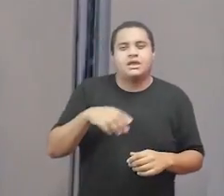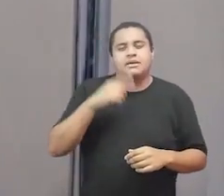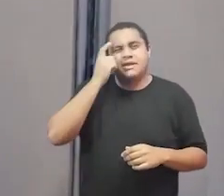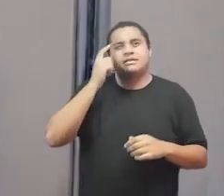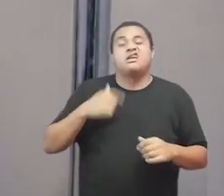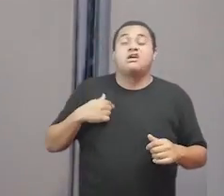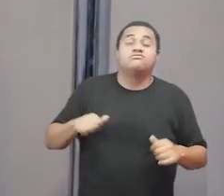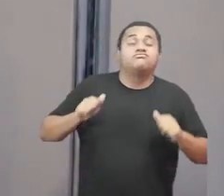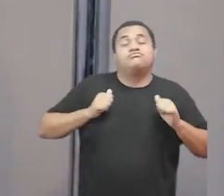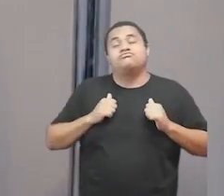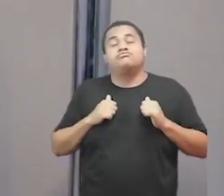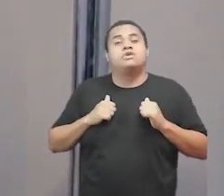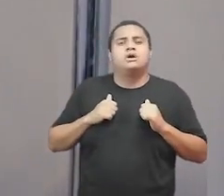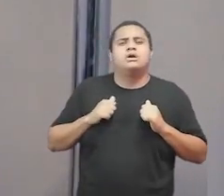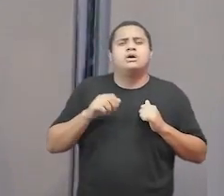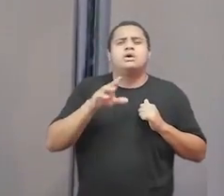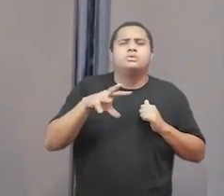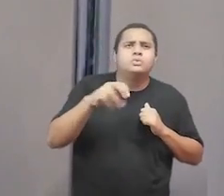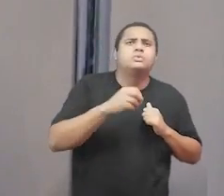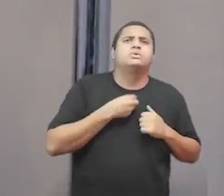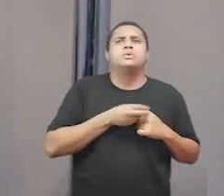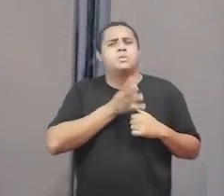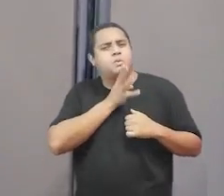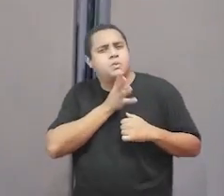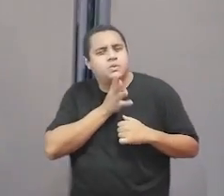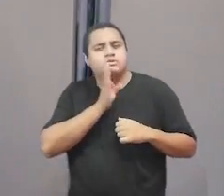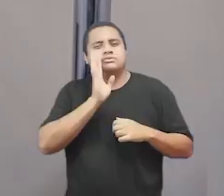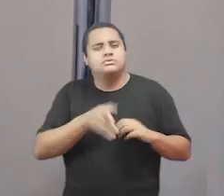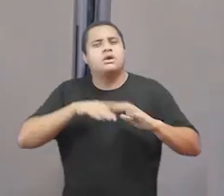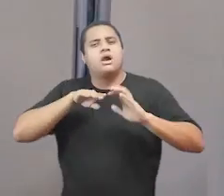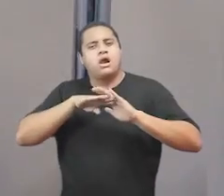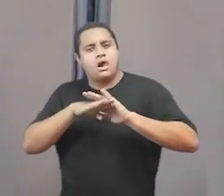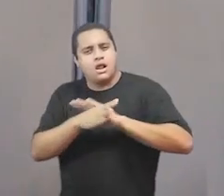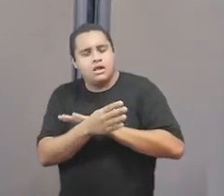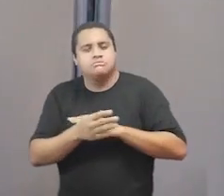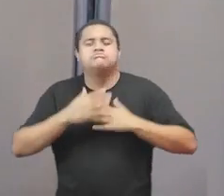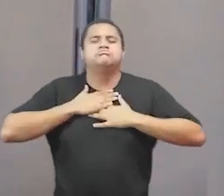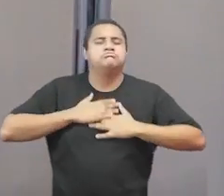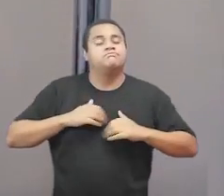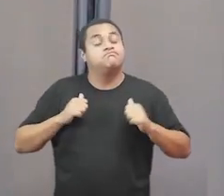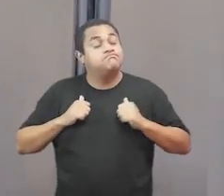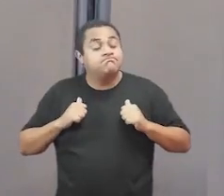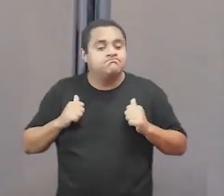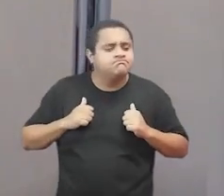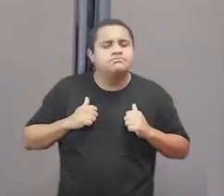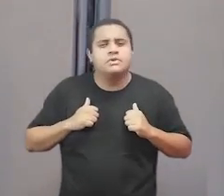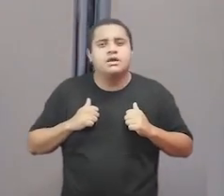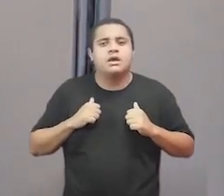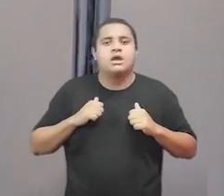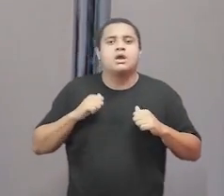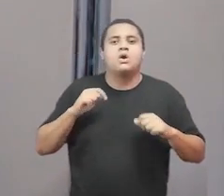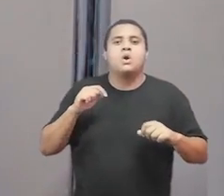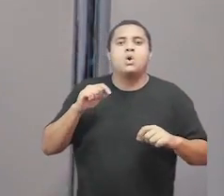conforto, que é o conceito de tudo que você já conhece, já está acostumado e lhe é confortável, ele